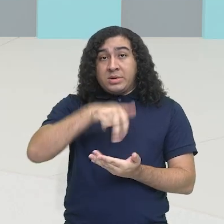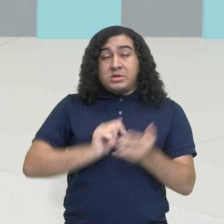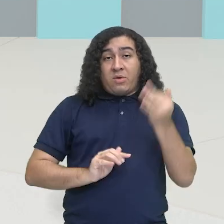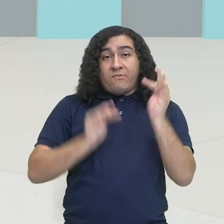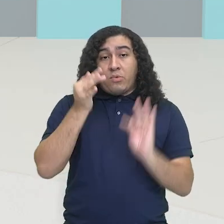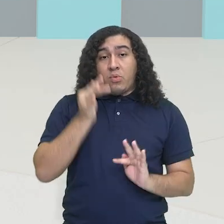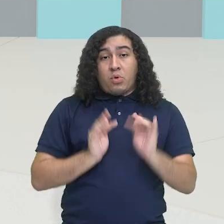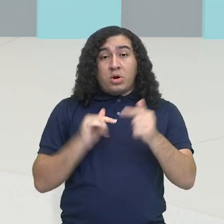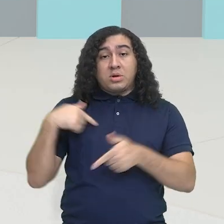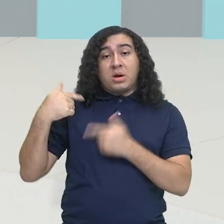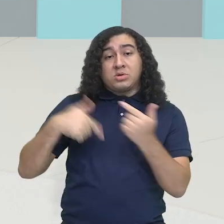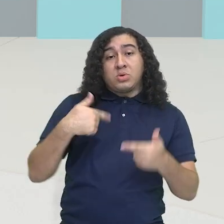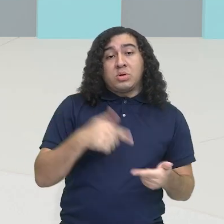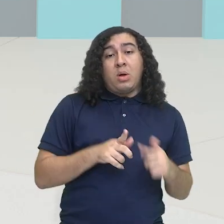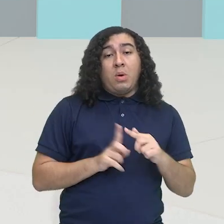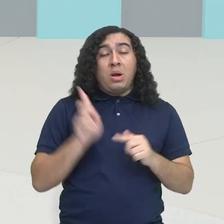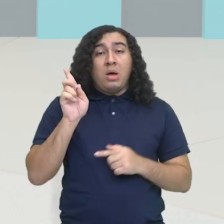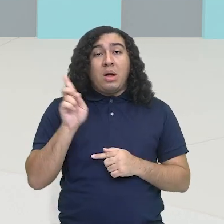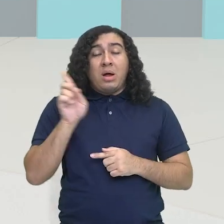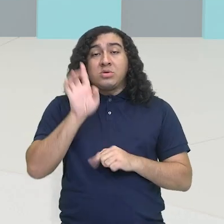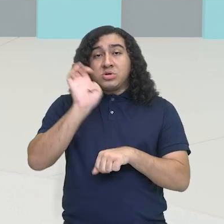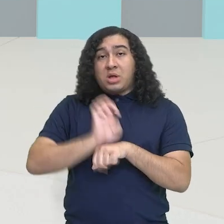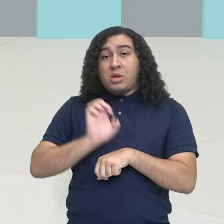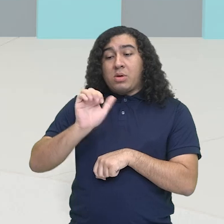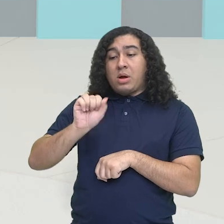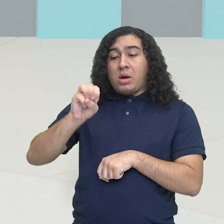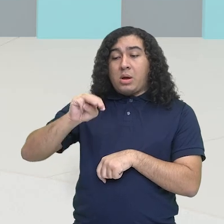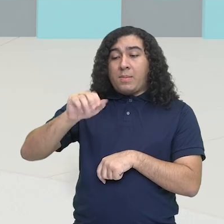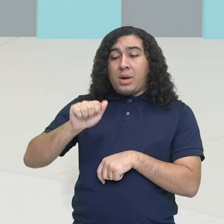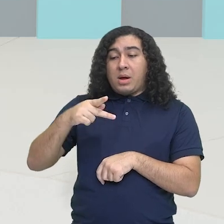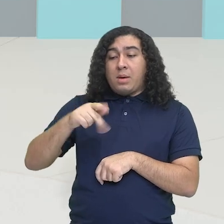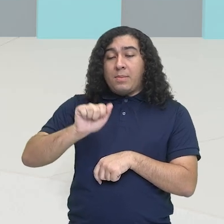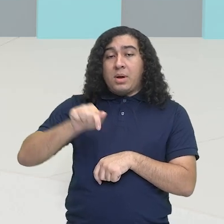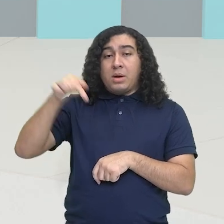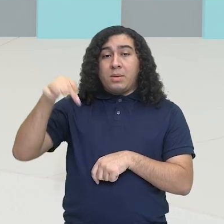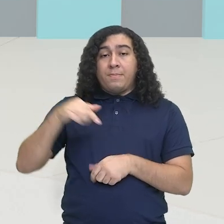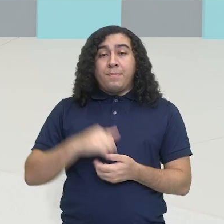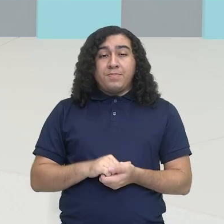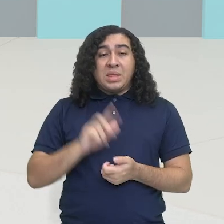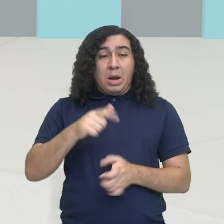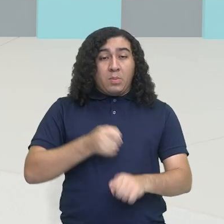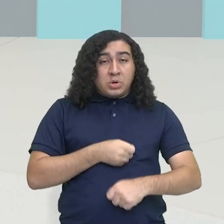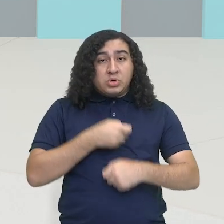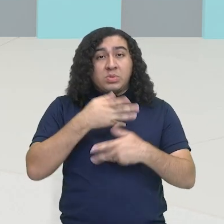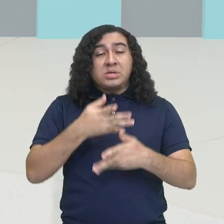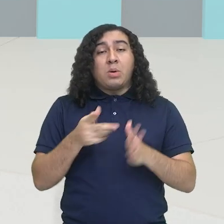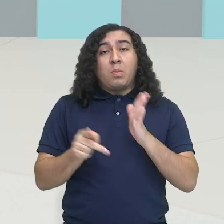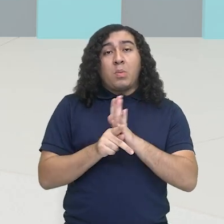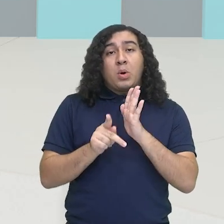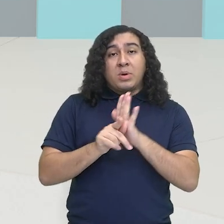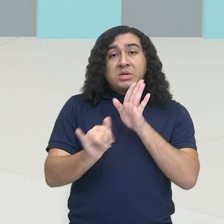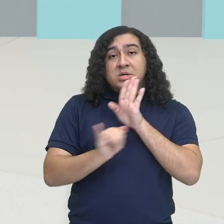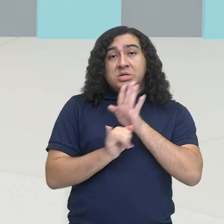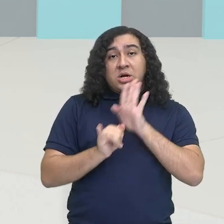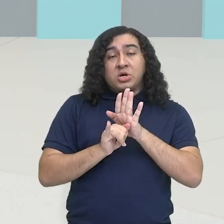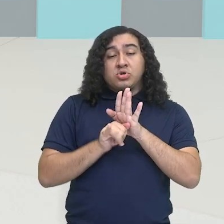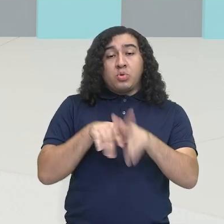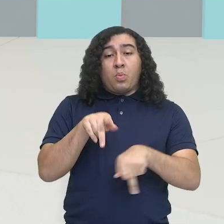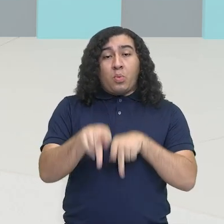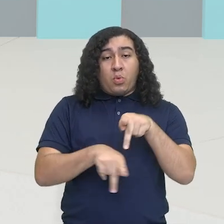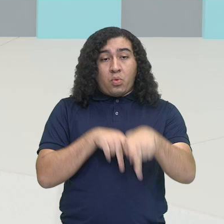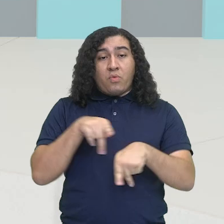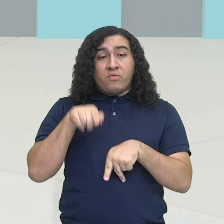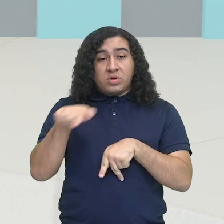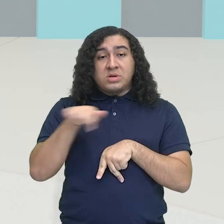folclórica tradicional lá do estado do Amapá, e é uma expressão da resistência e da identidade do povo afrodescendente